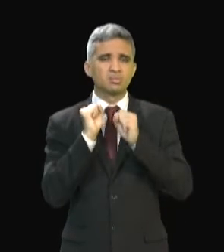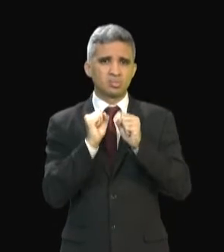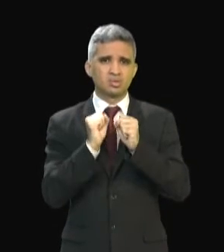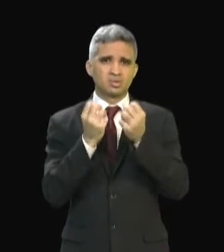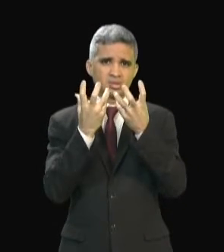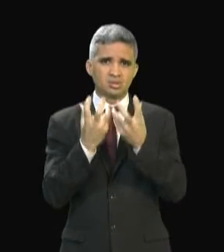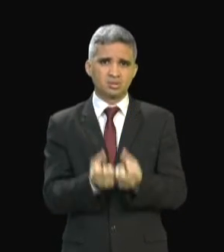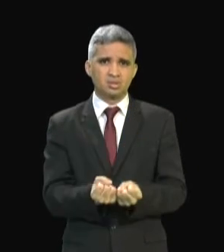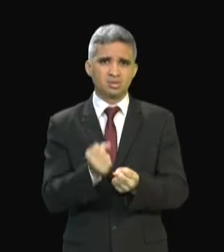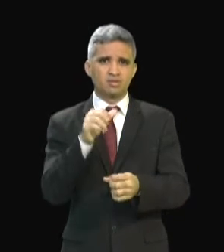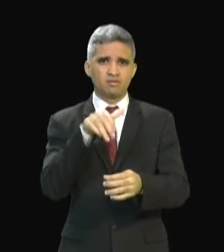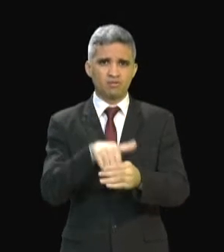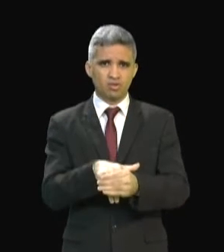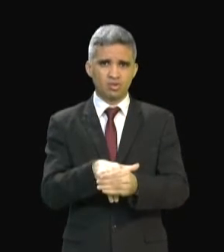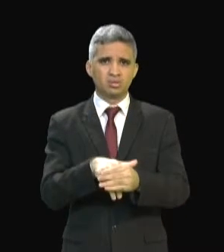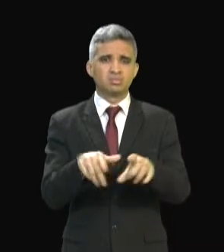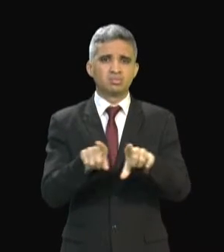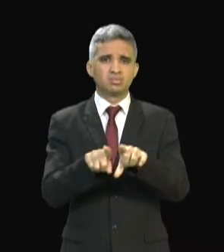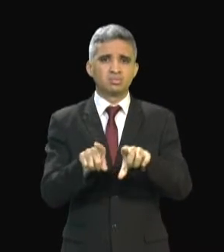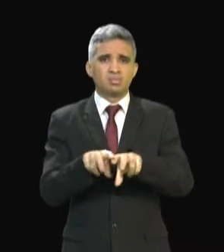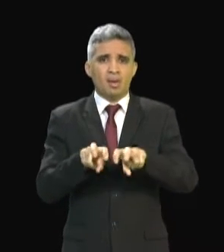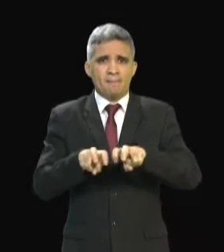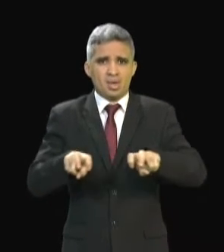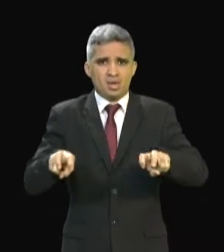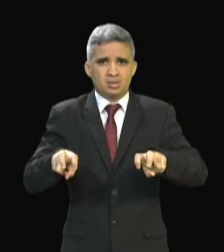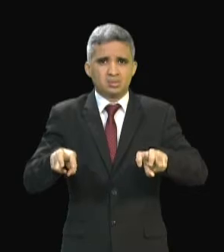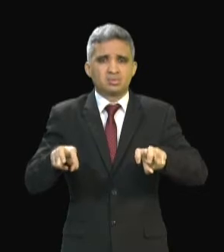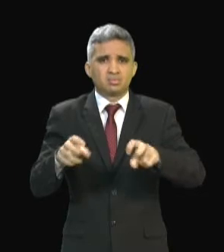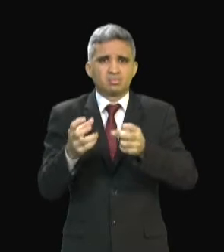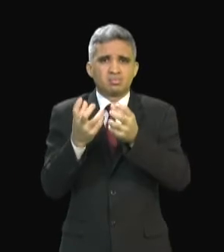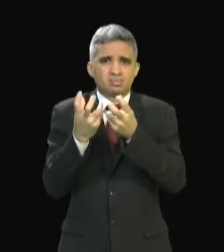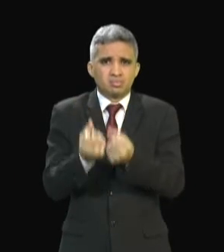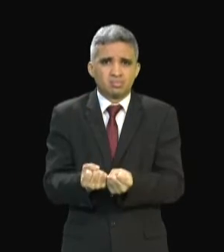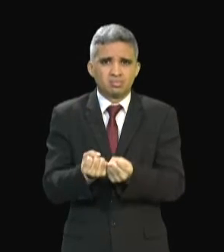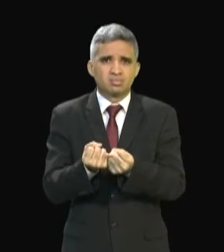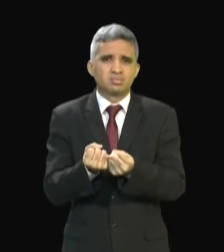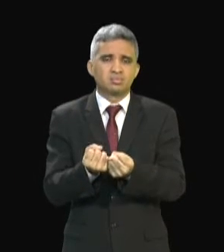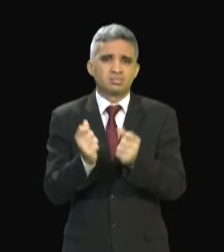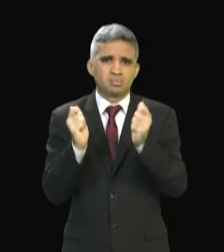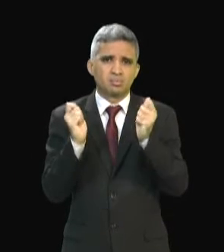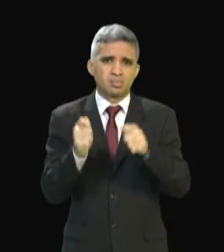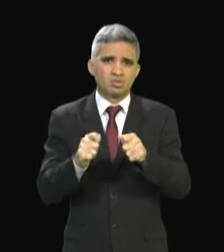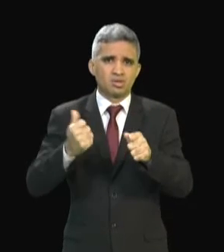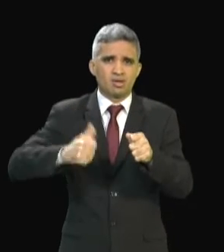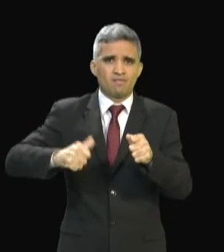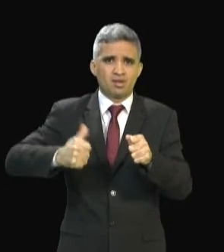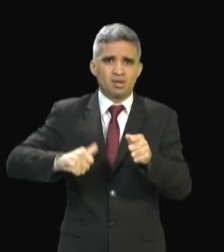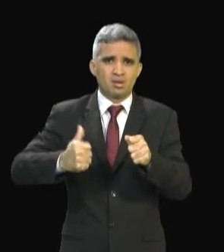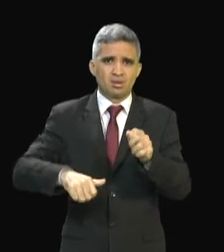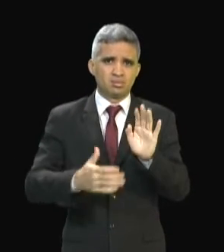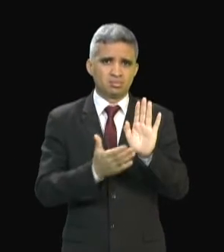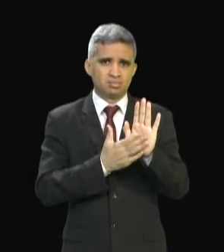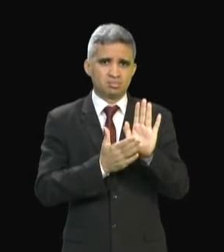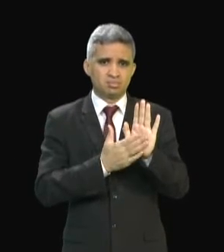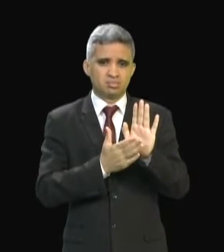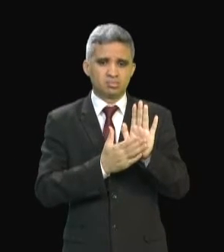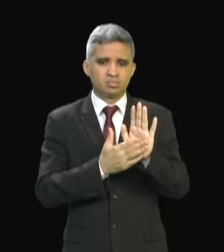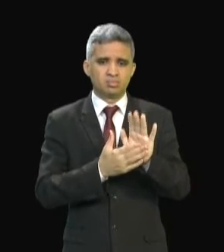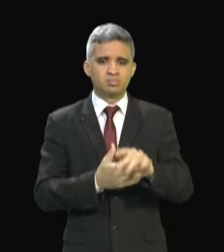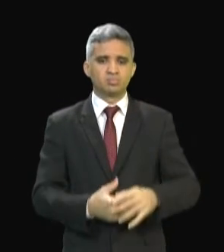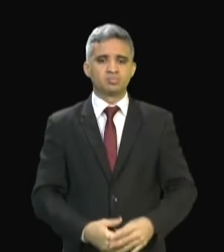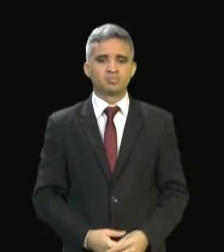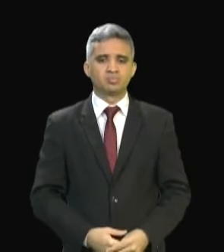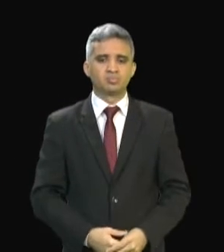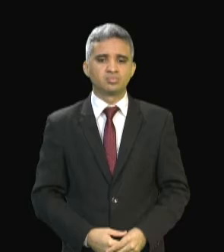estaduais e a mesa dessa casa pudessem deliberar sobre esse requerimento de nossa autoria. E só para comentar